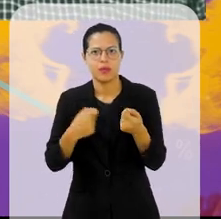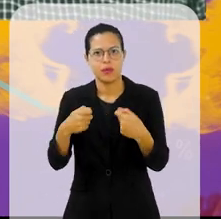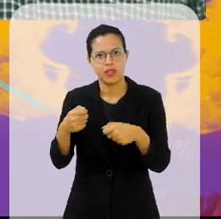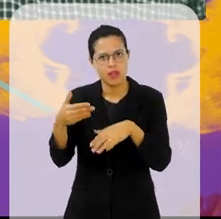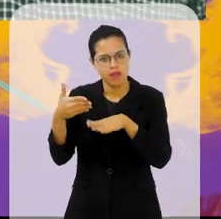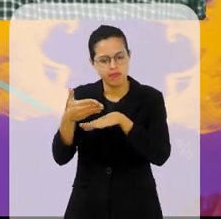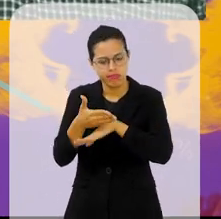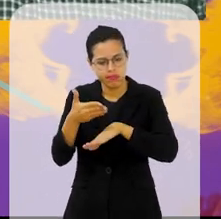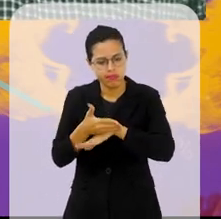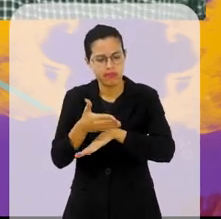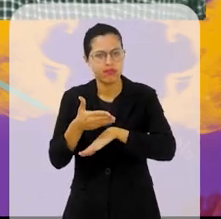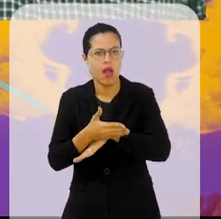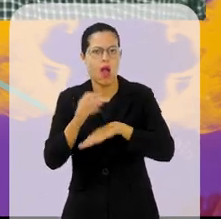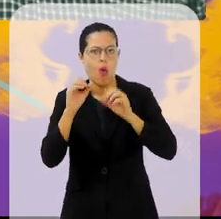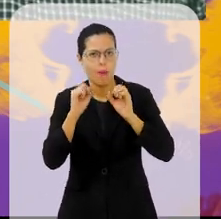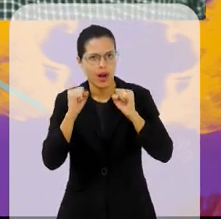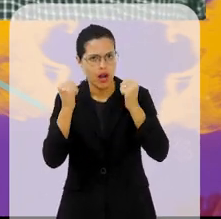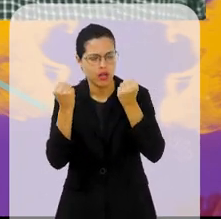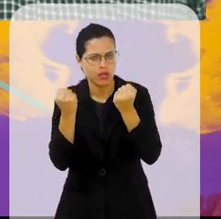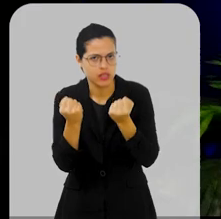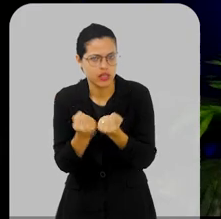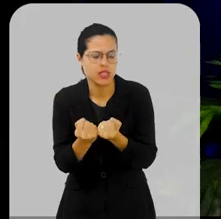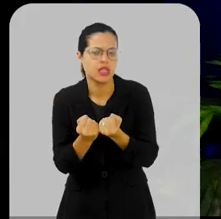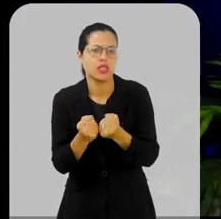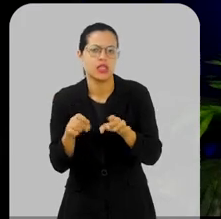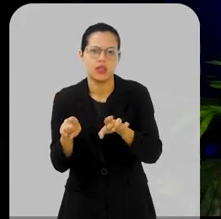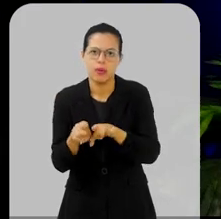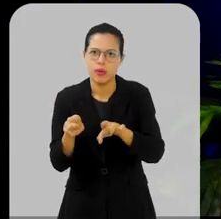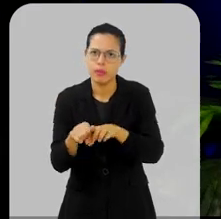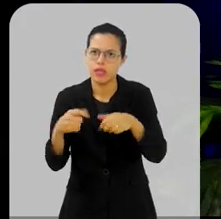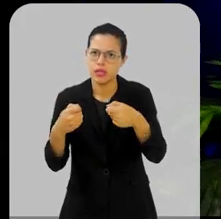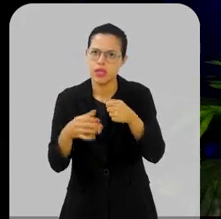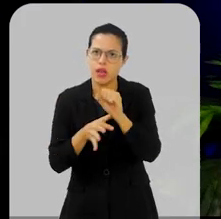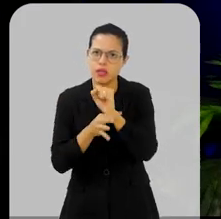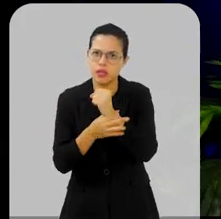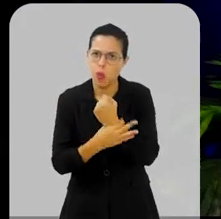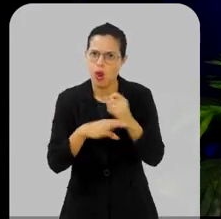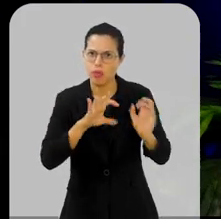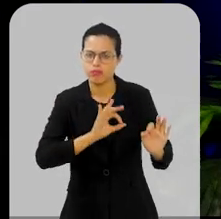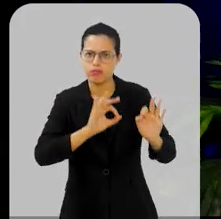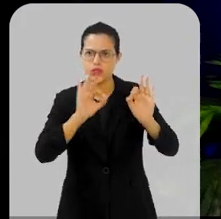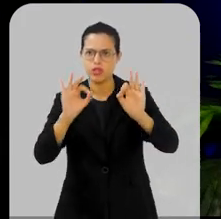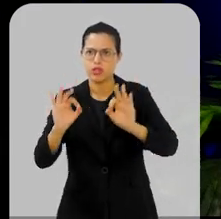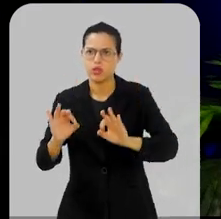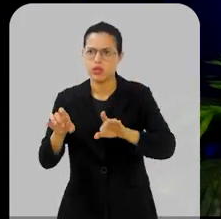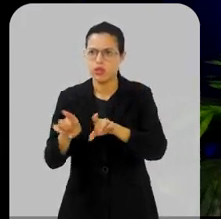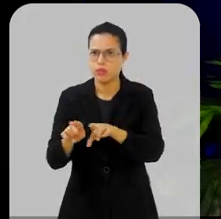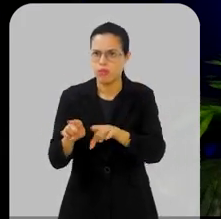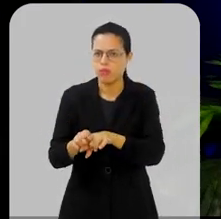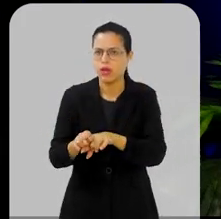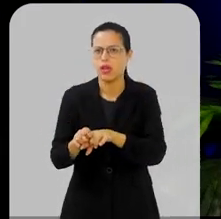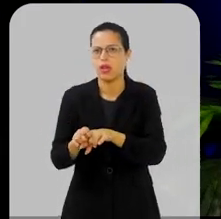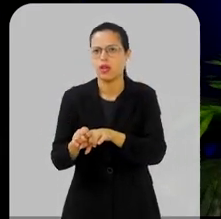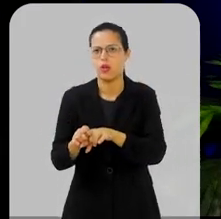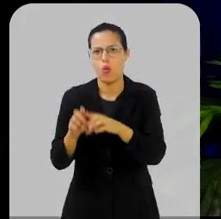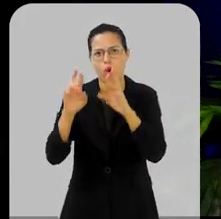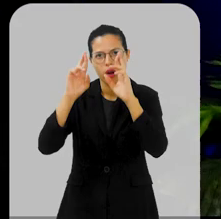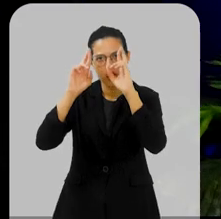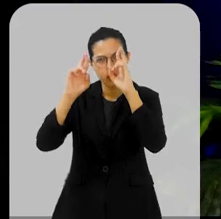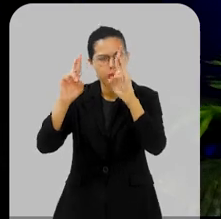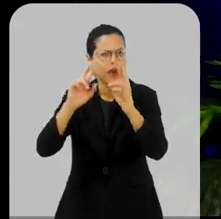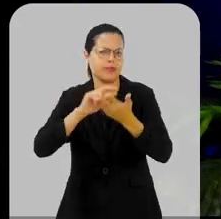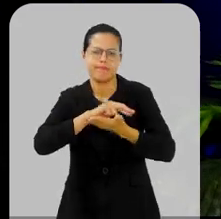ir ao Maracanã, tem que se assistir um jogo com segurança, tem que adquirir a paixão pela camisa do clube, o respeito,